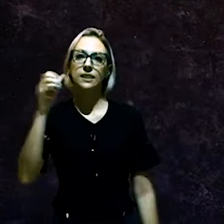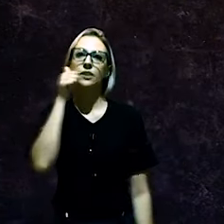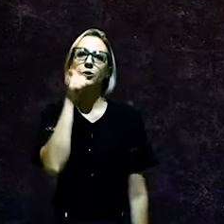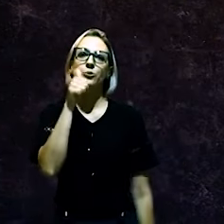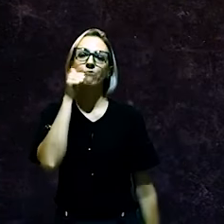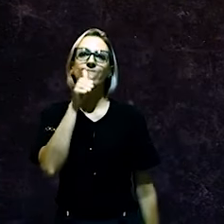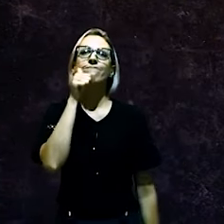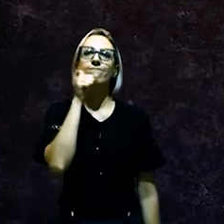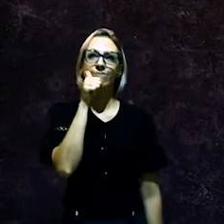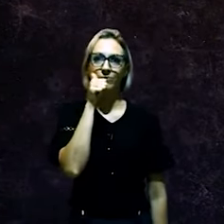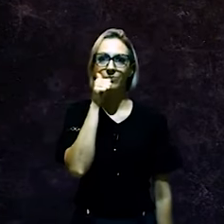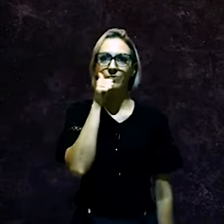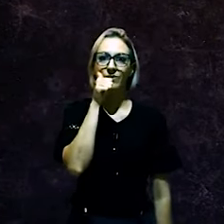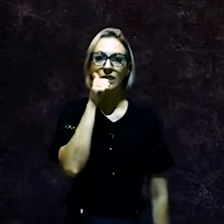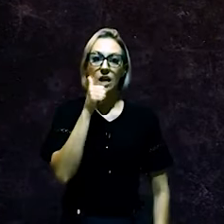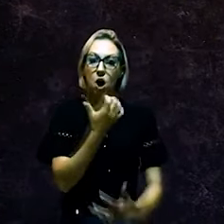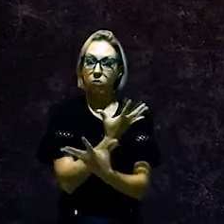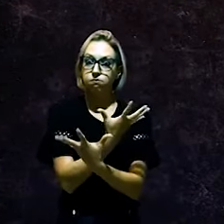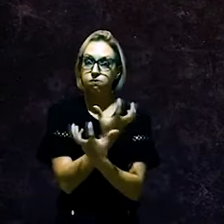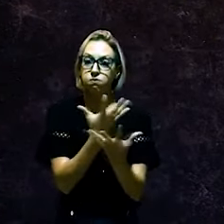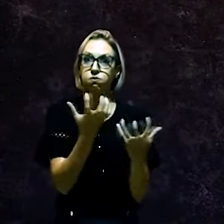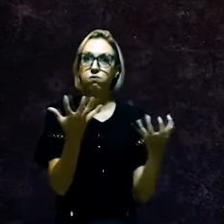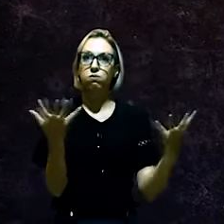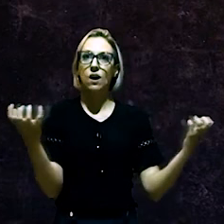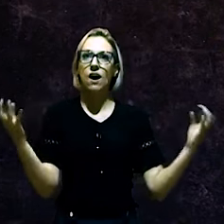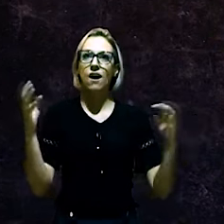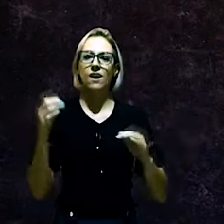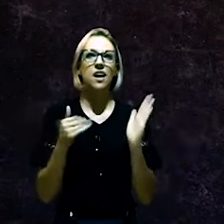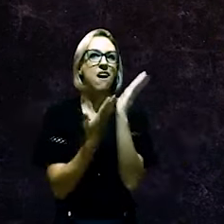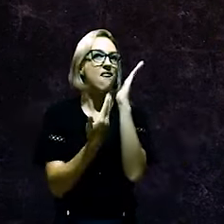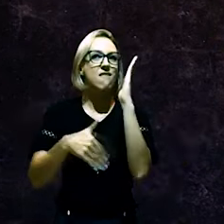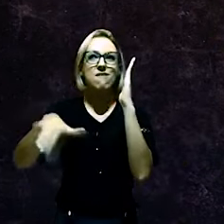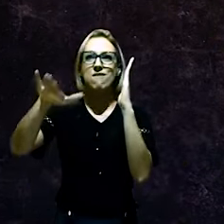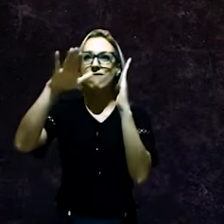E suas mulheres lhe perverteram o coração.